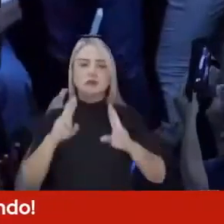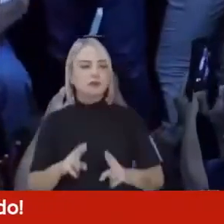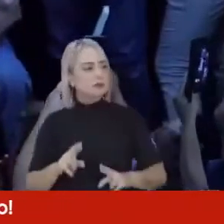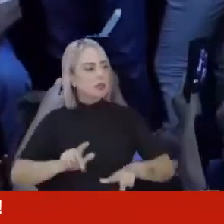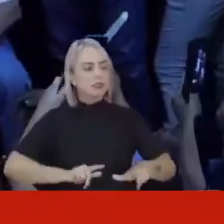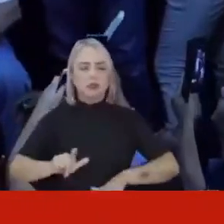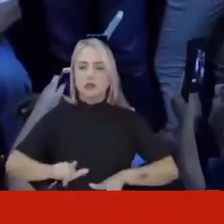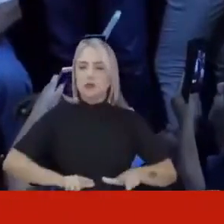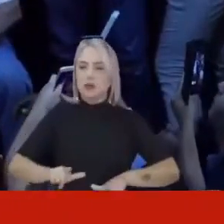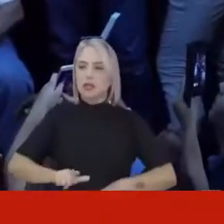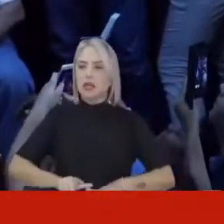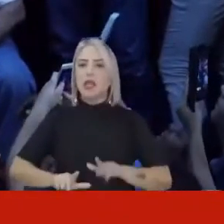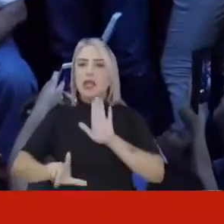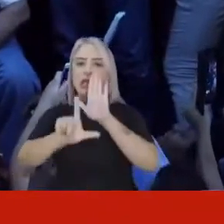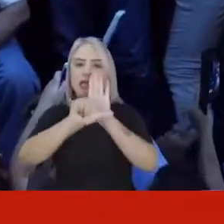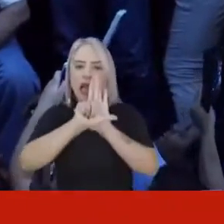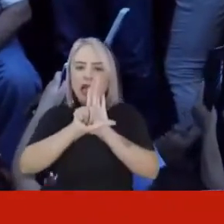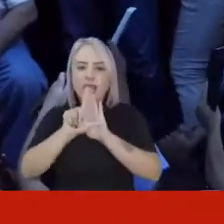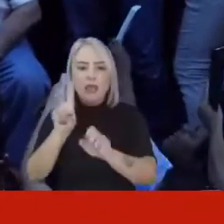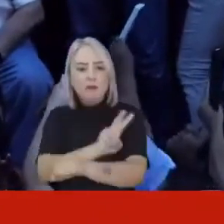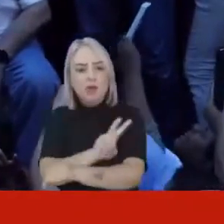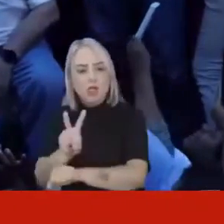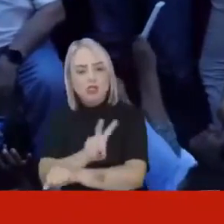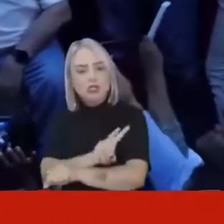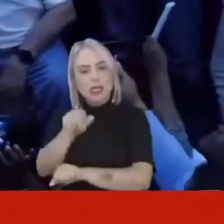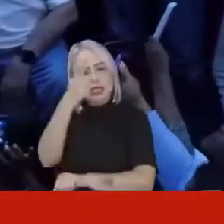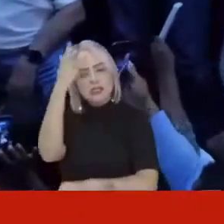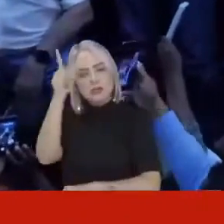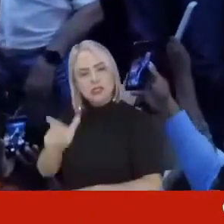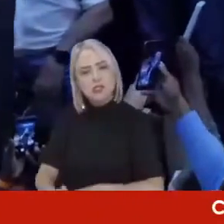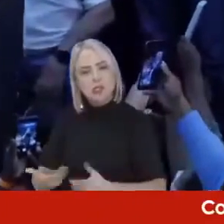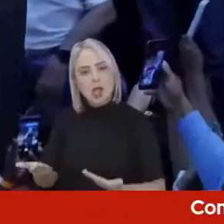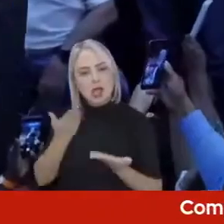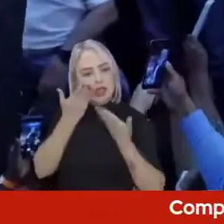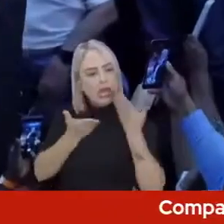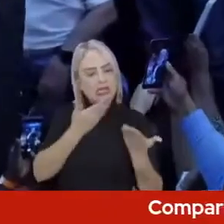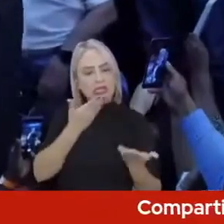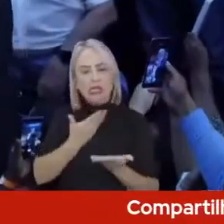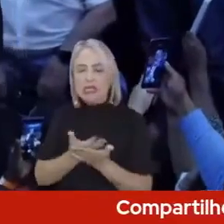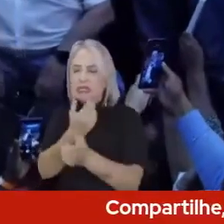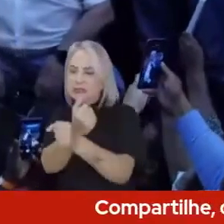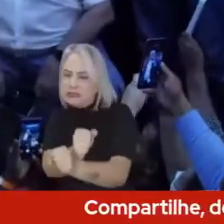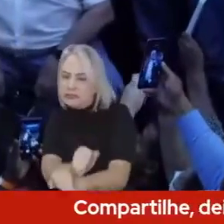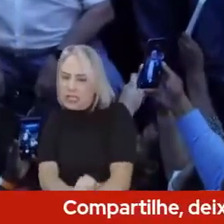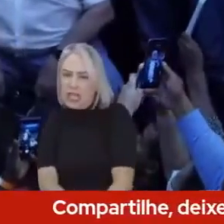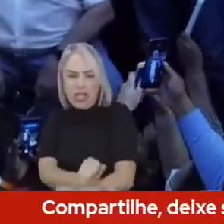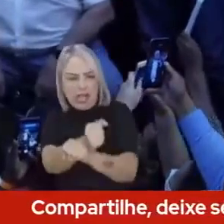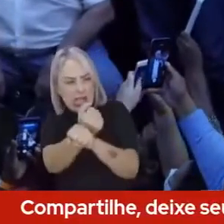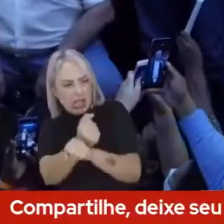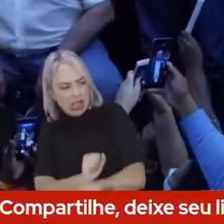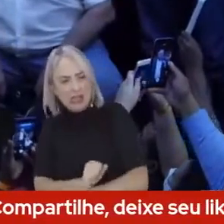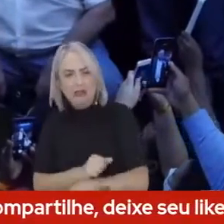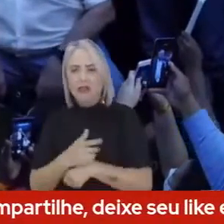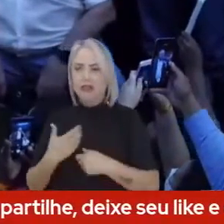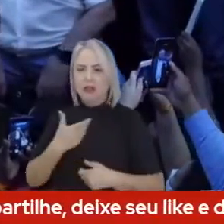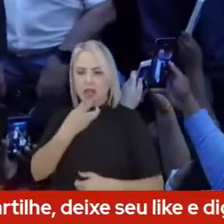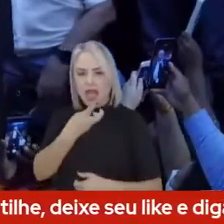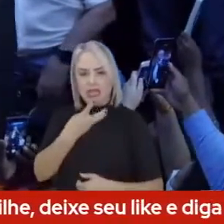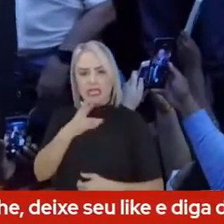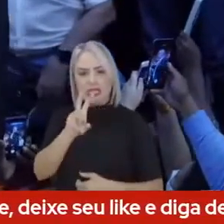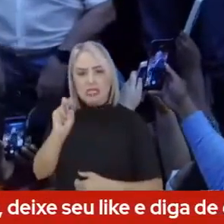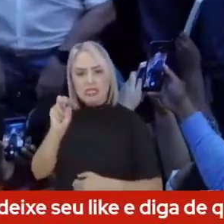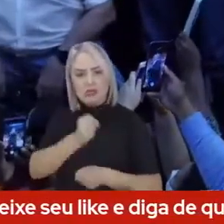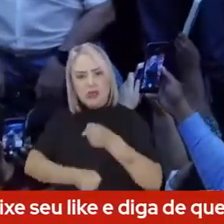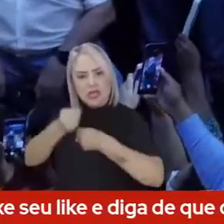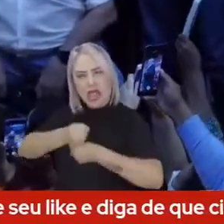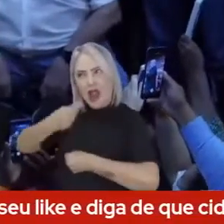lei proteja essa gente, que ele não seja tratado como os escravos eram tratados há 350 anos atrás. E se